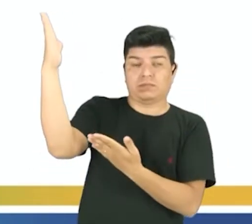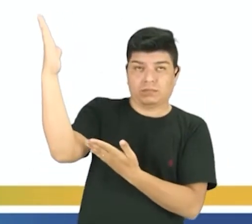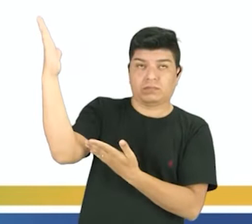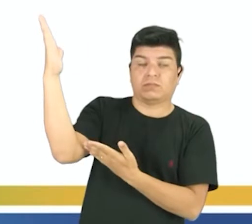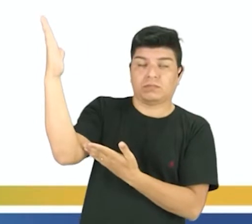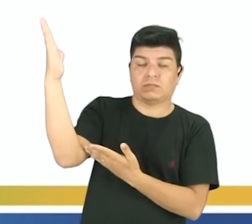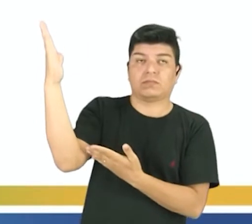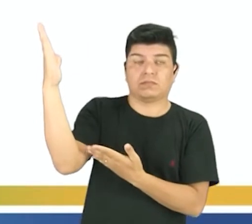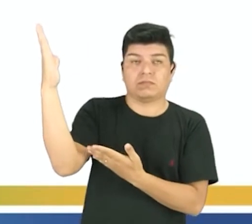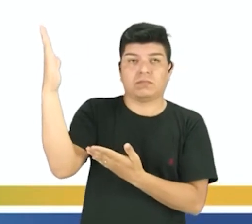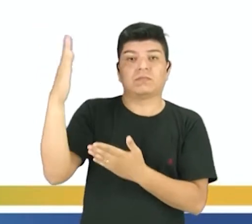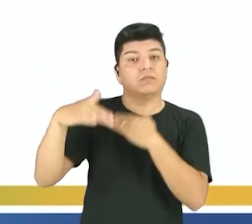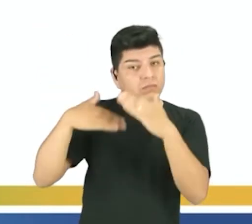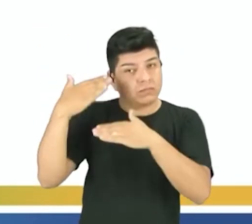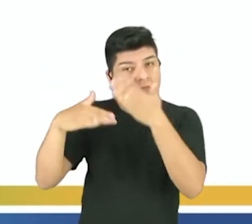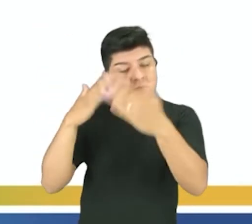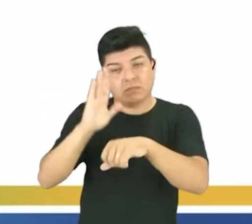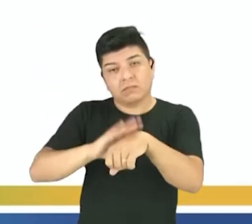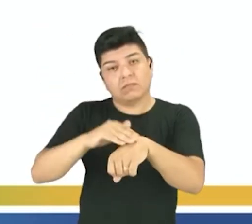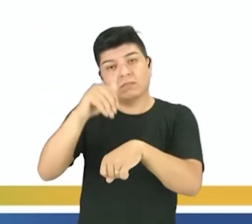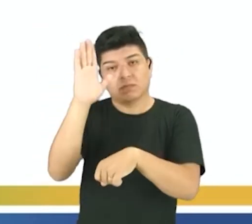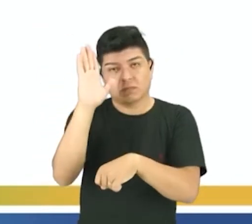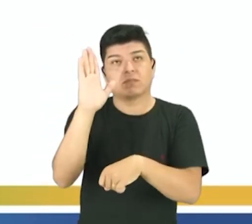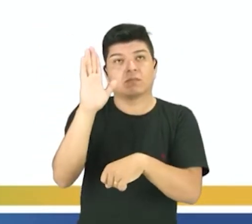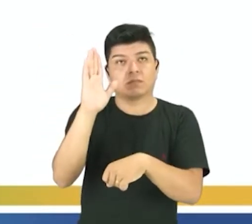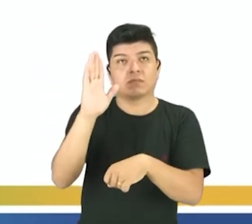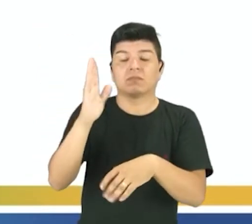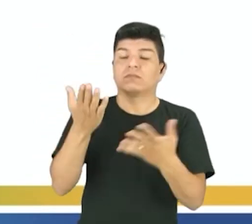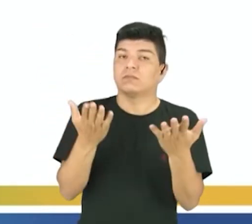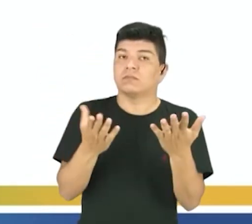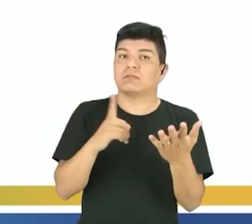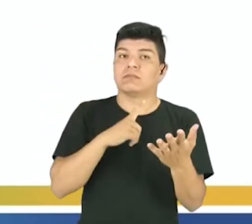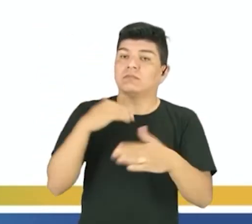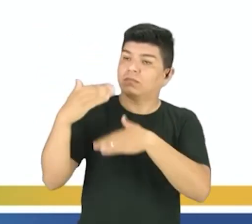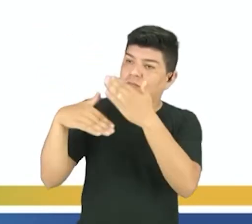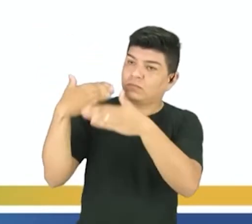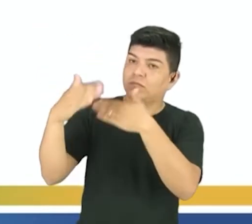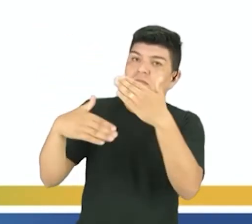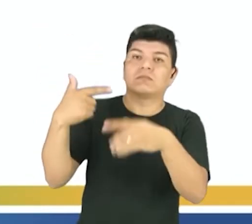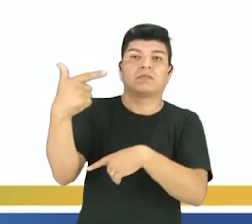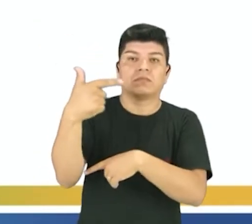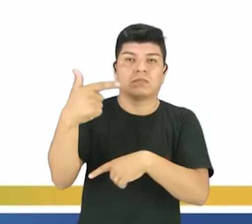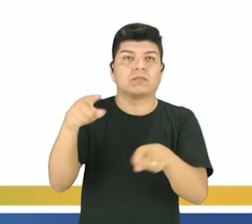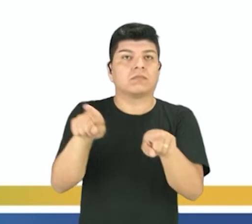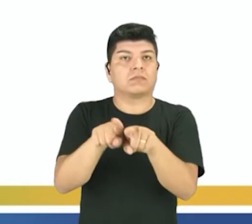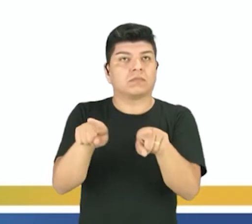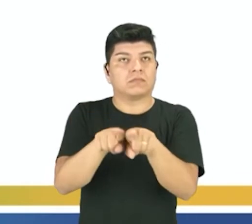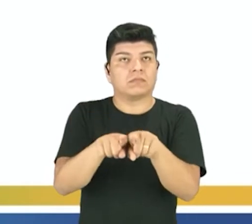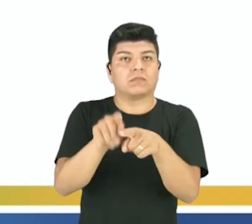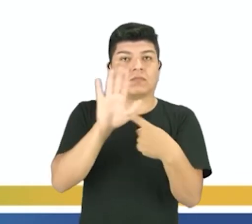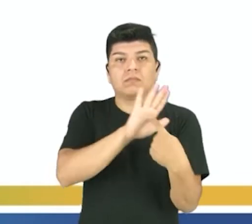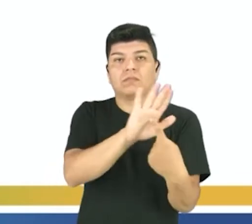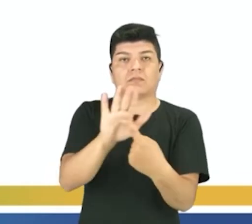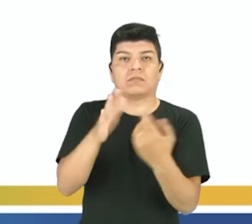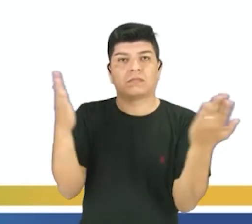já mais desenvolvida, possivelmente já tem um desenvolvimento secundário, né? Que a gente vai agora